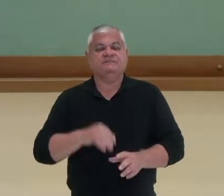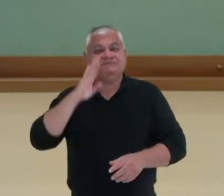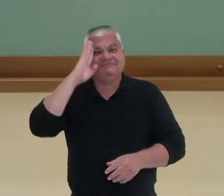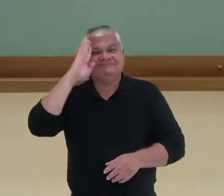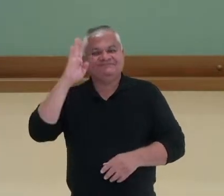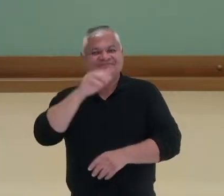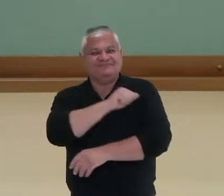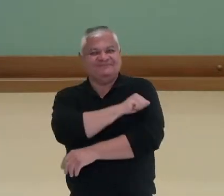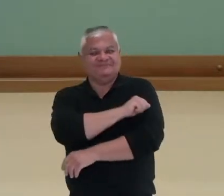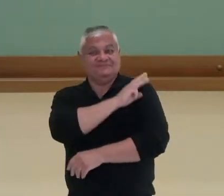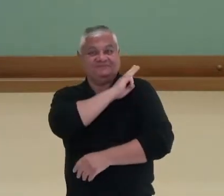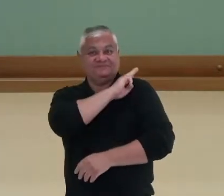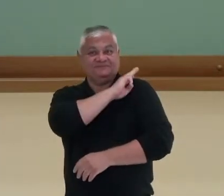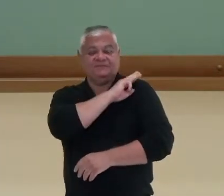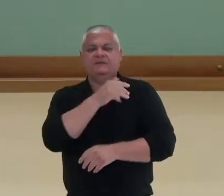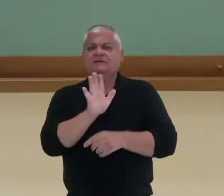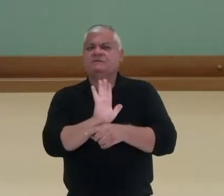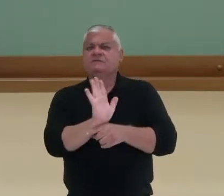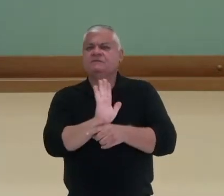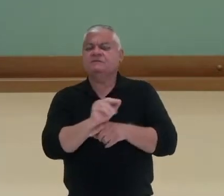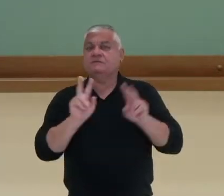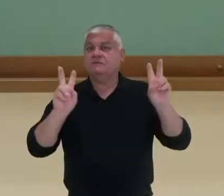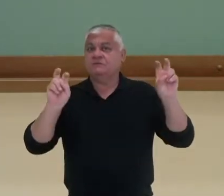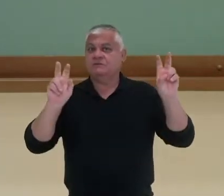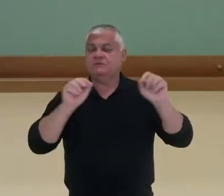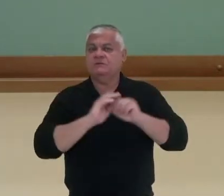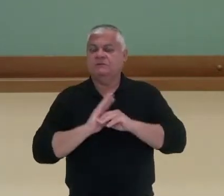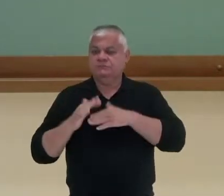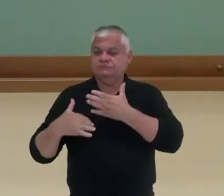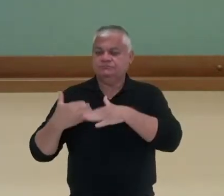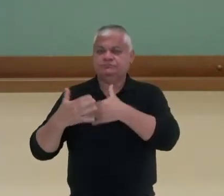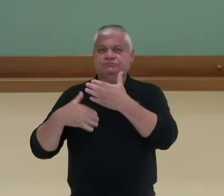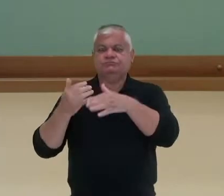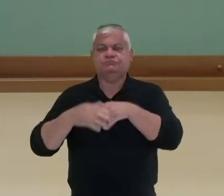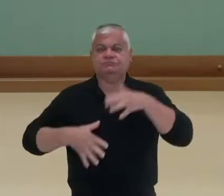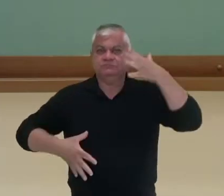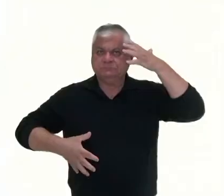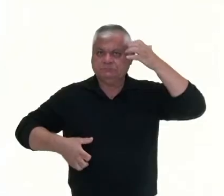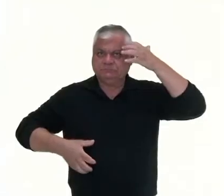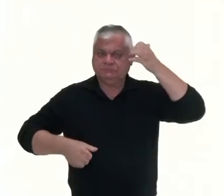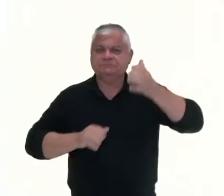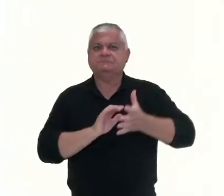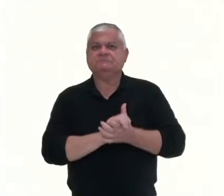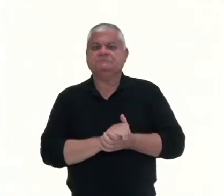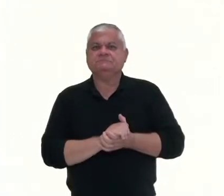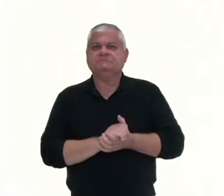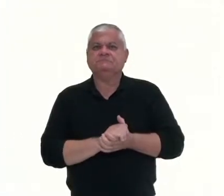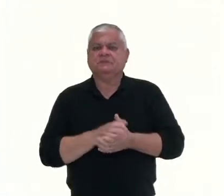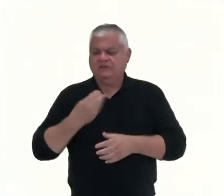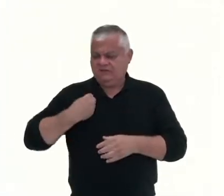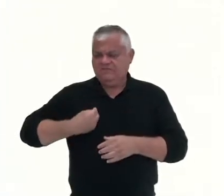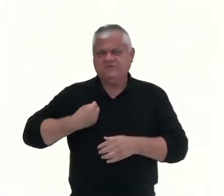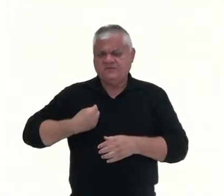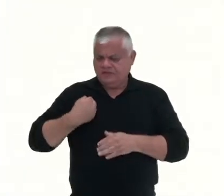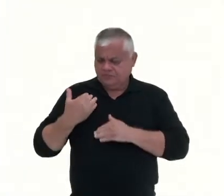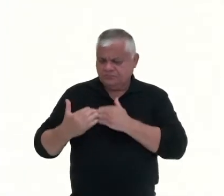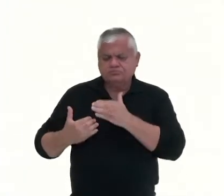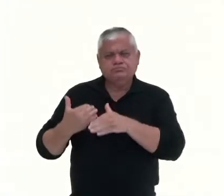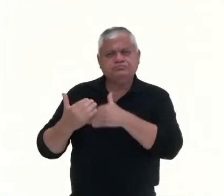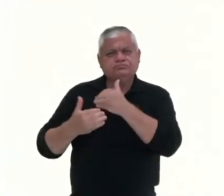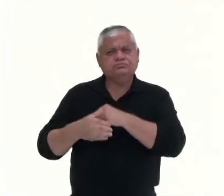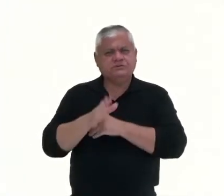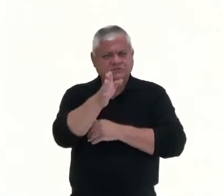Olá, estudantes da terceira série. Nesse vídeo nós vamos falar sobre a evolução dos primatas. Então, a evolução da vida. Vocês já devem ter